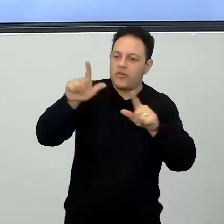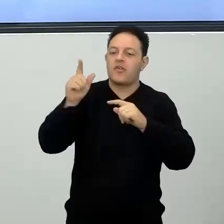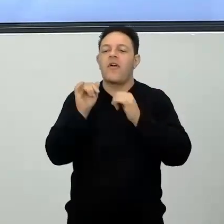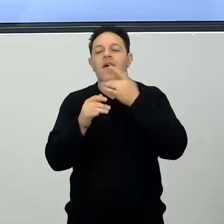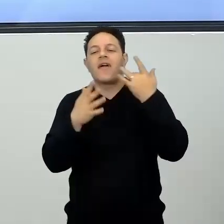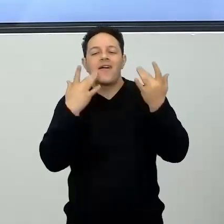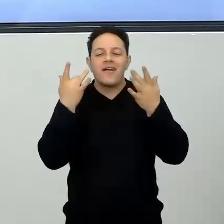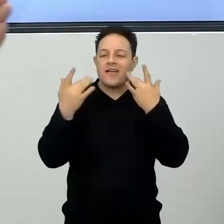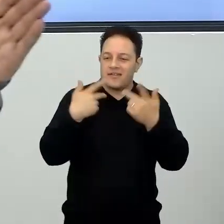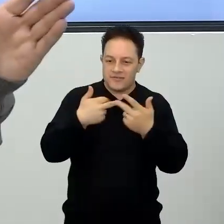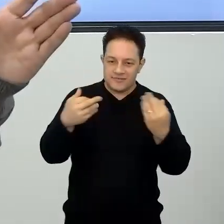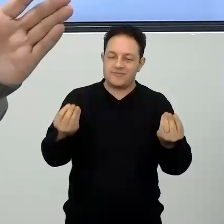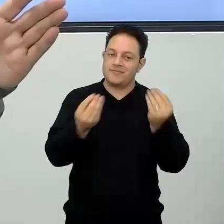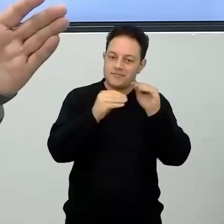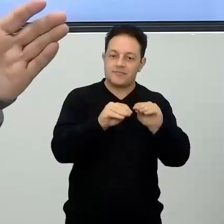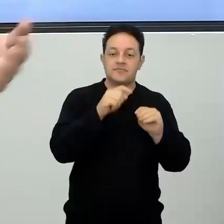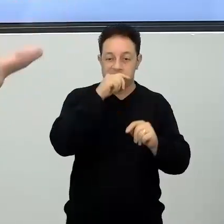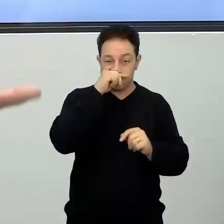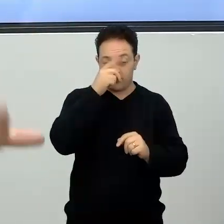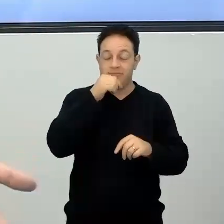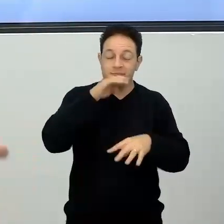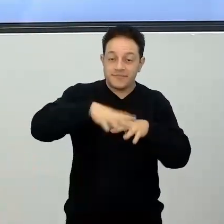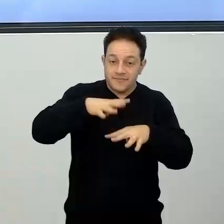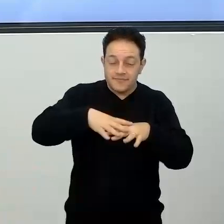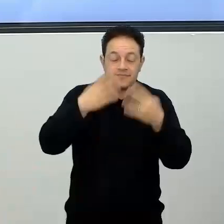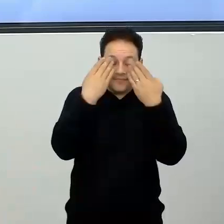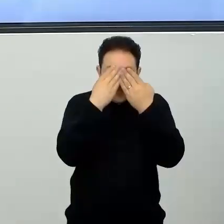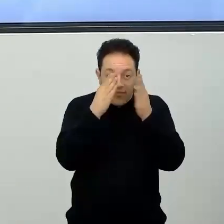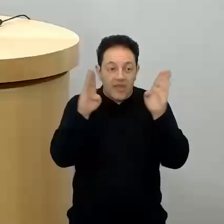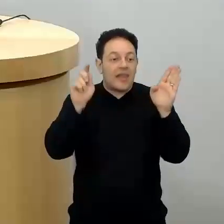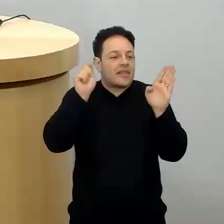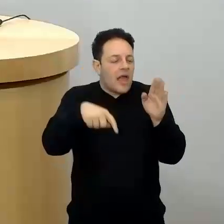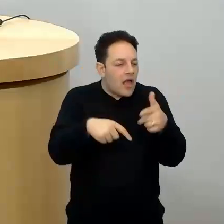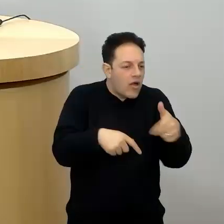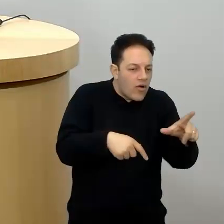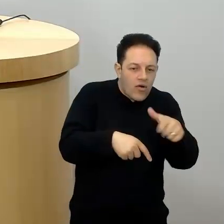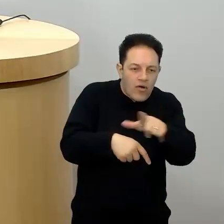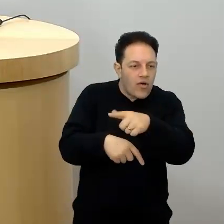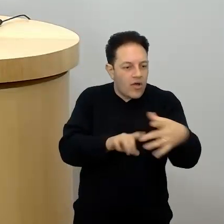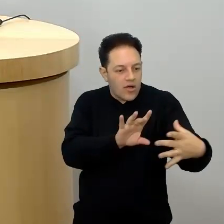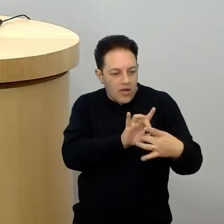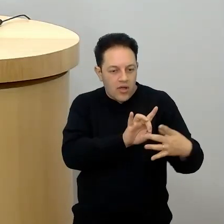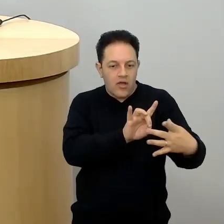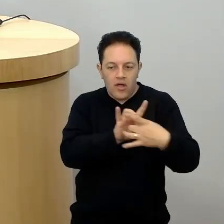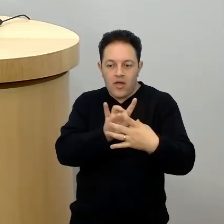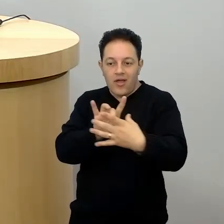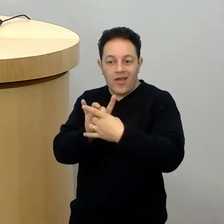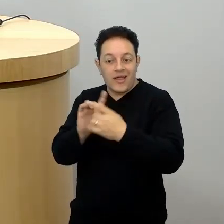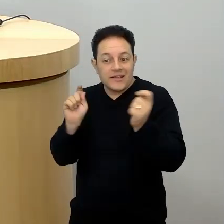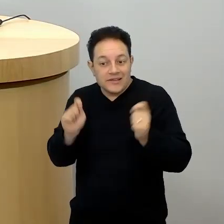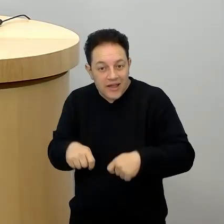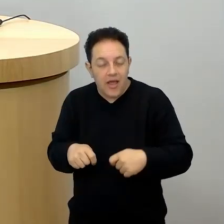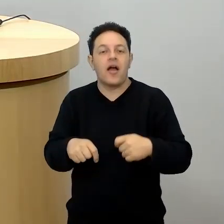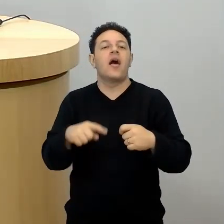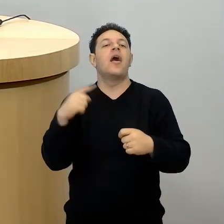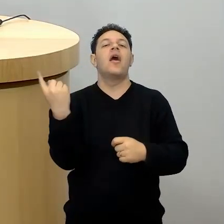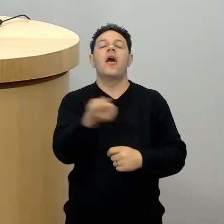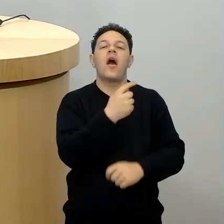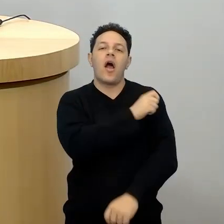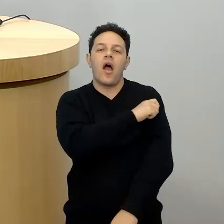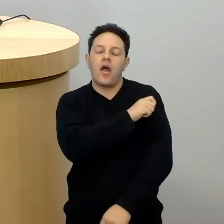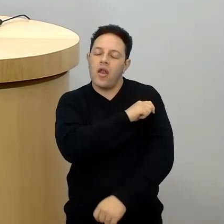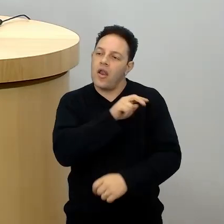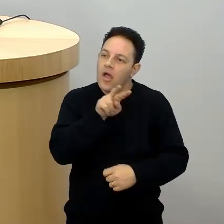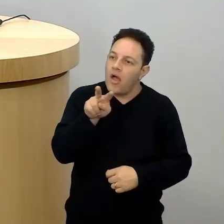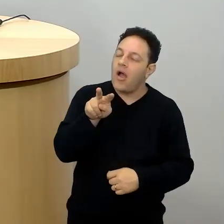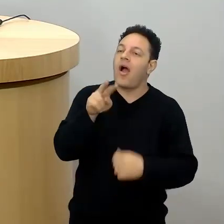você abre o campo matemático para outras áreas entrarem dentro desse campo, a perspectiva do